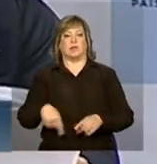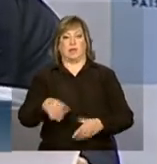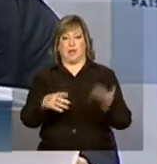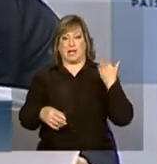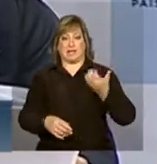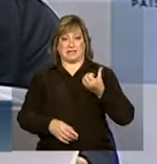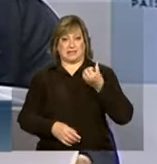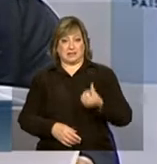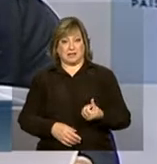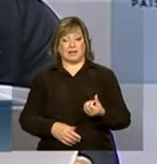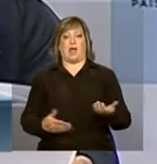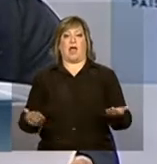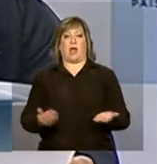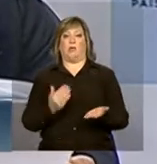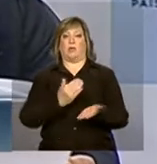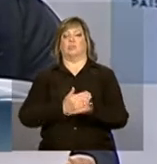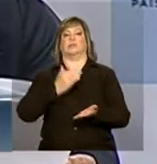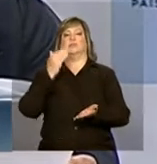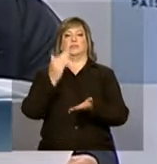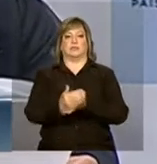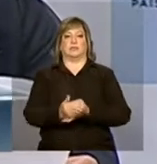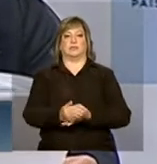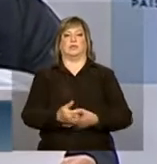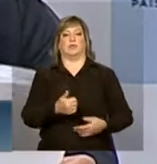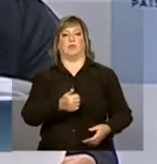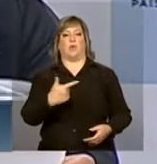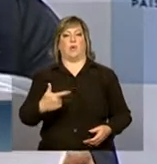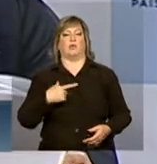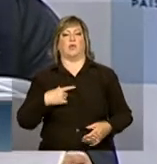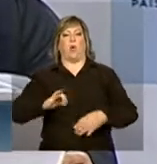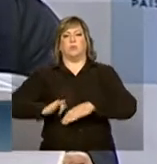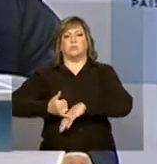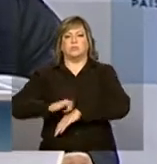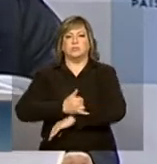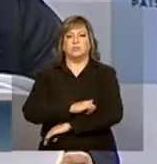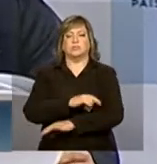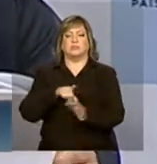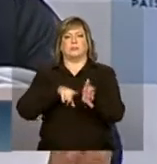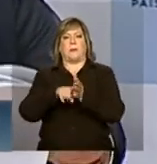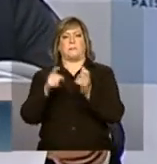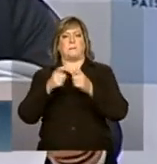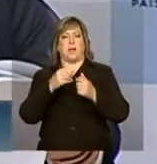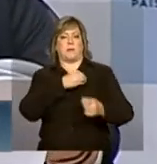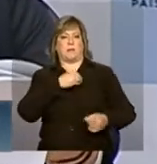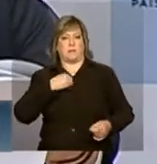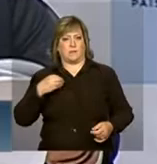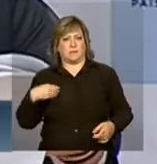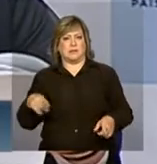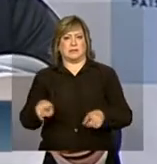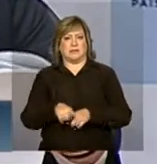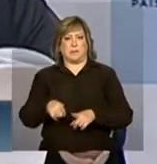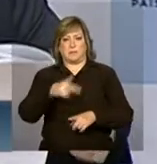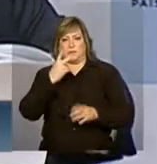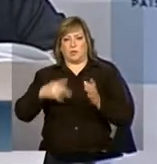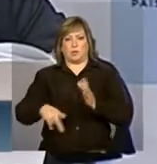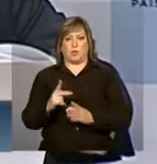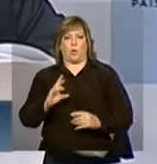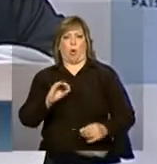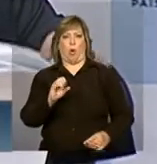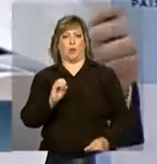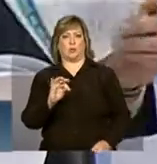6 para 12 consultas, sessões, para casos de sobrepeso, obesidade, pacientes ostomizados e outras cirurgias